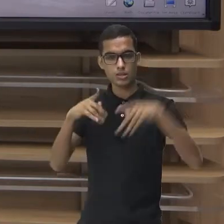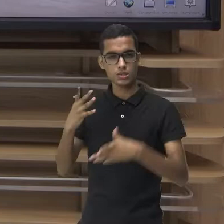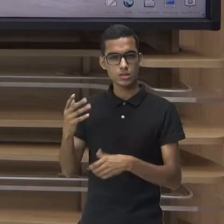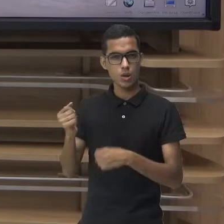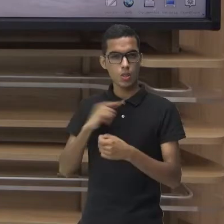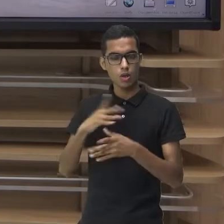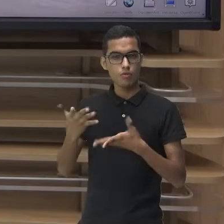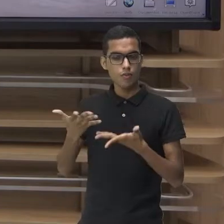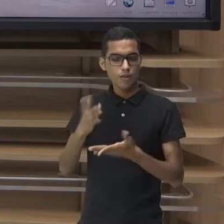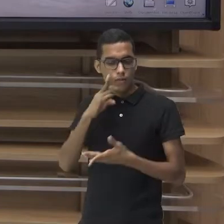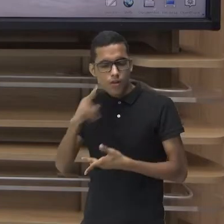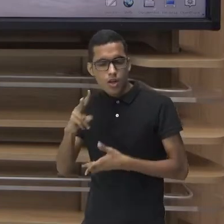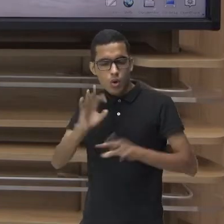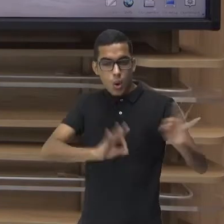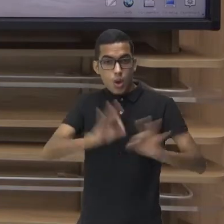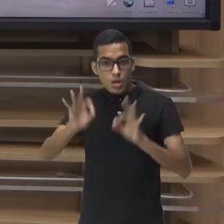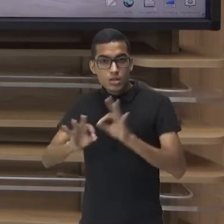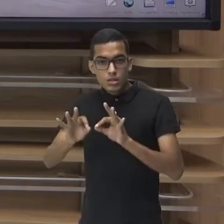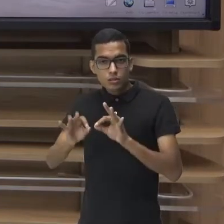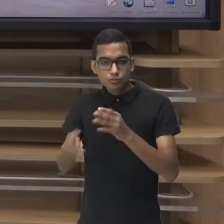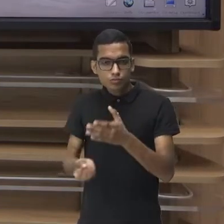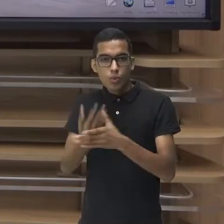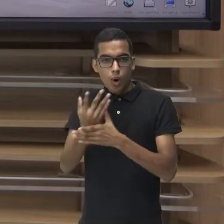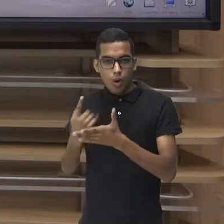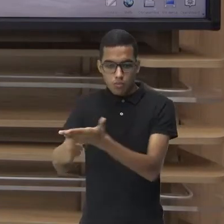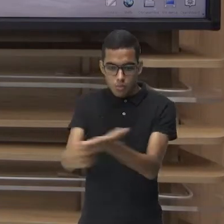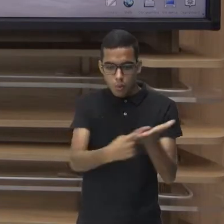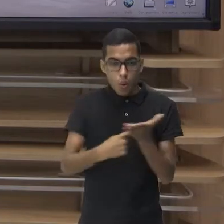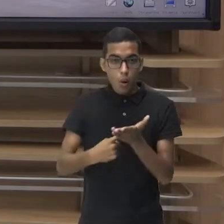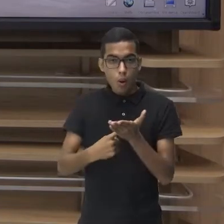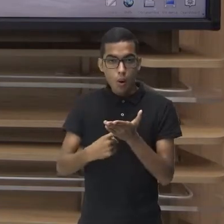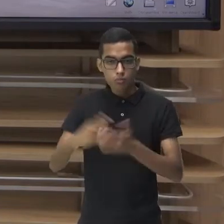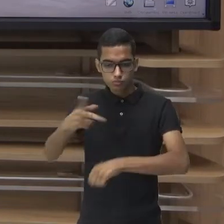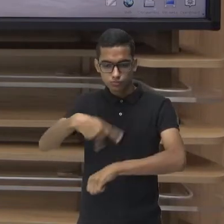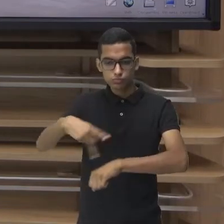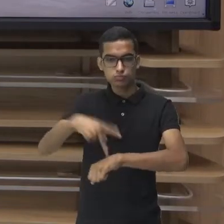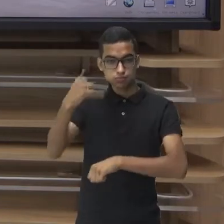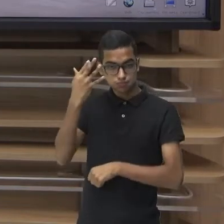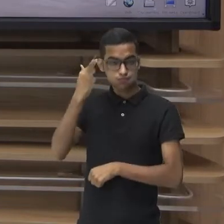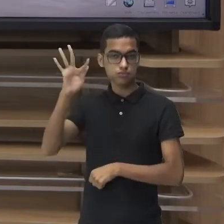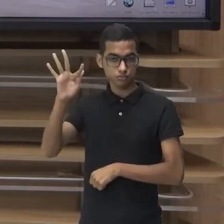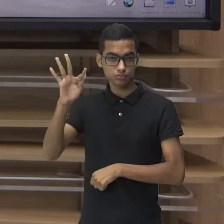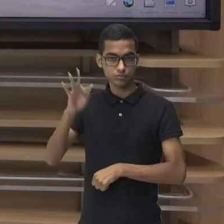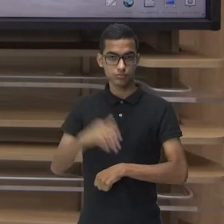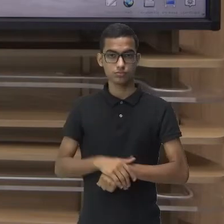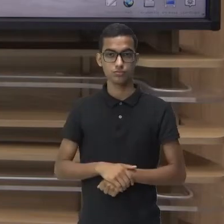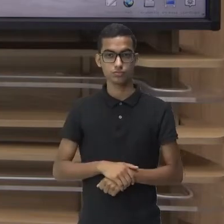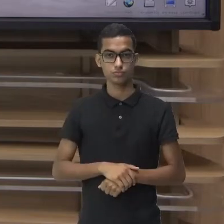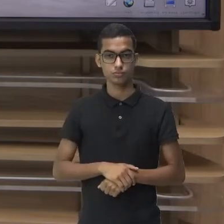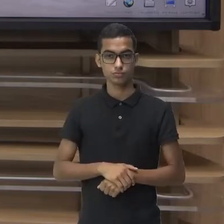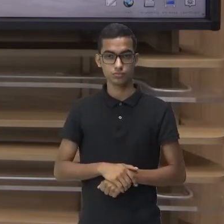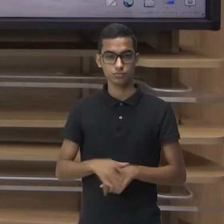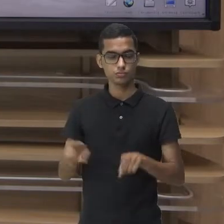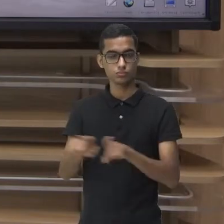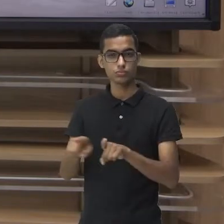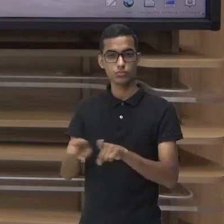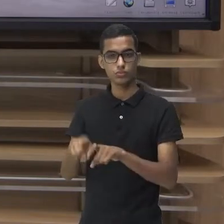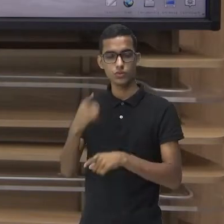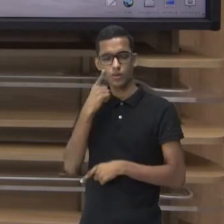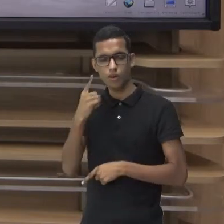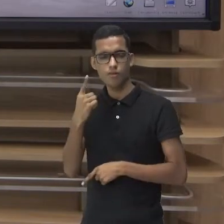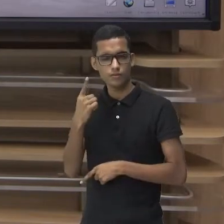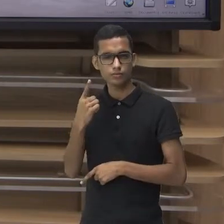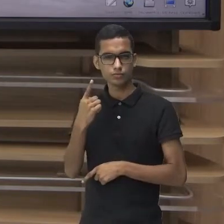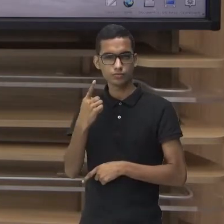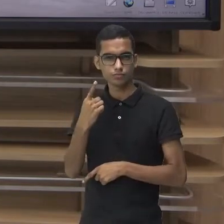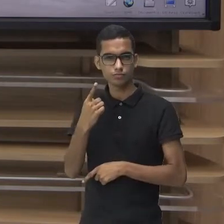formada a Assembleia Nacional, aonde vamos ver a aprovação de uma